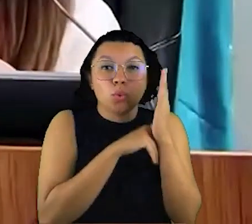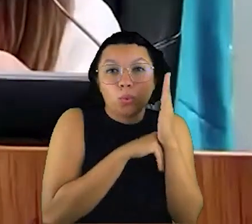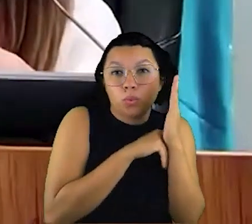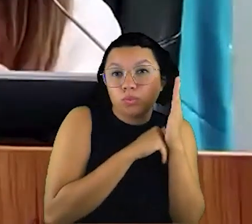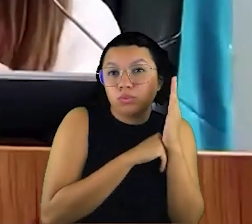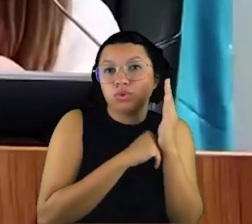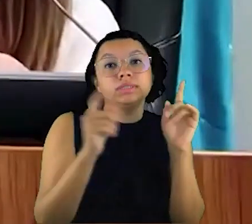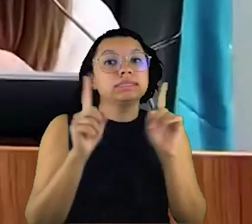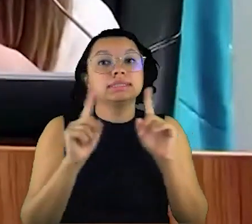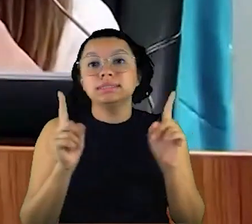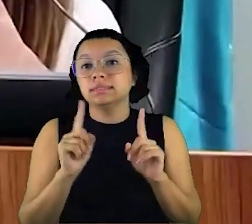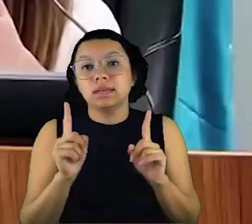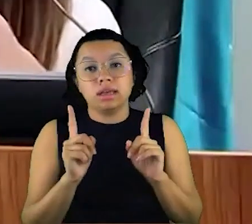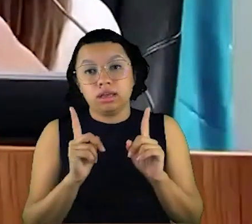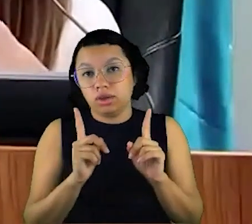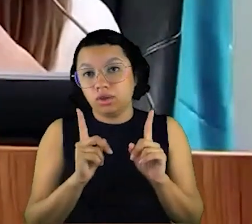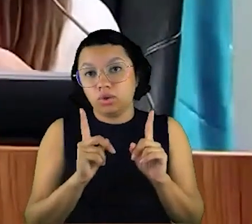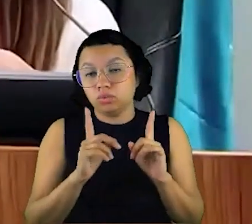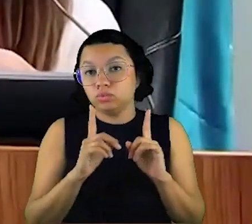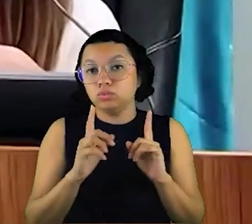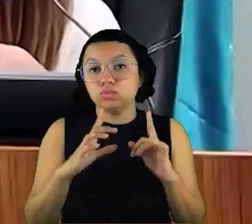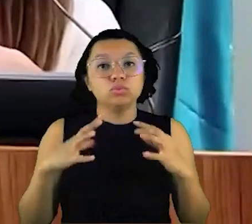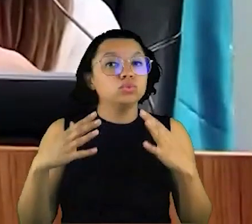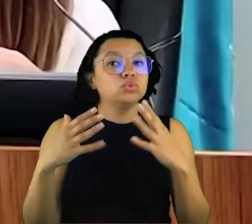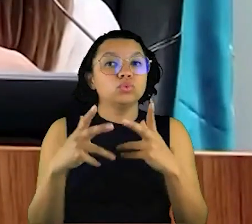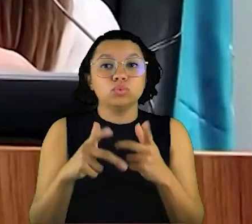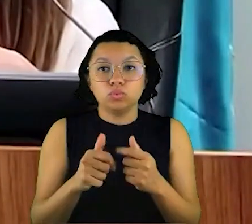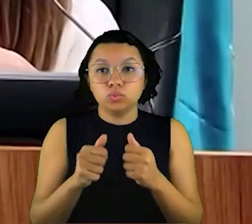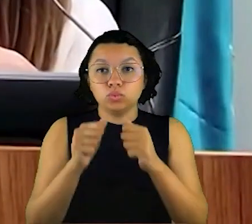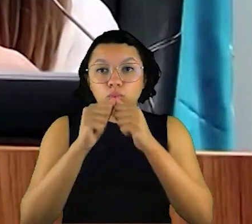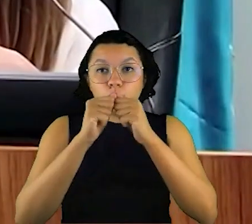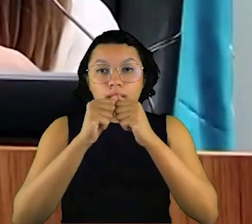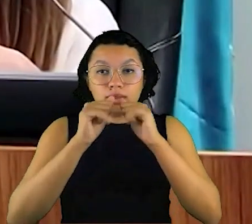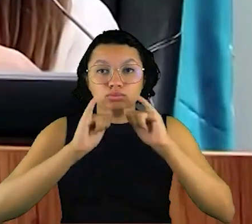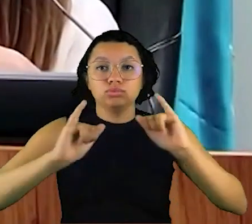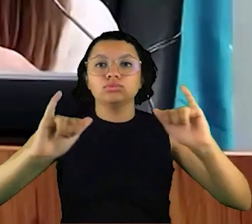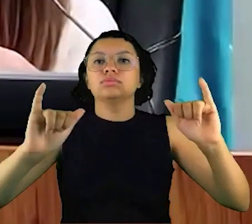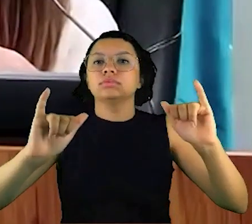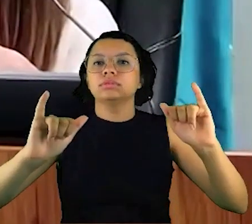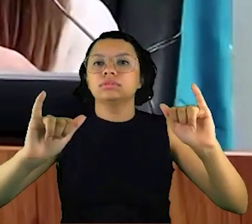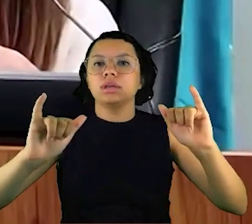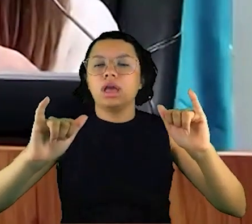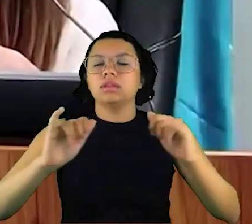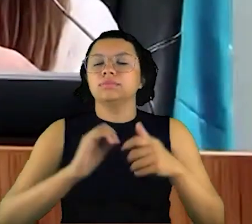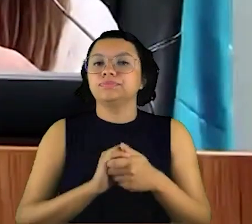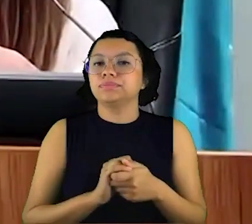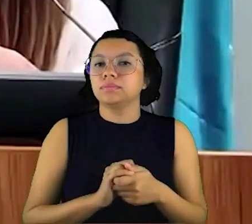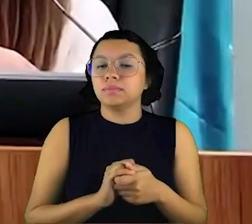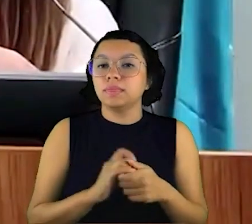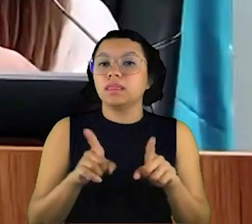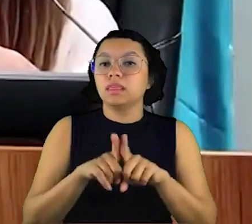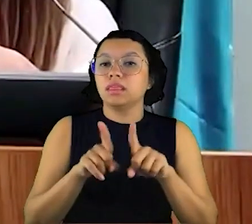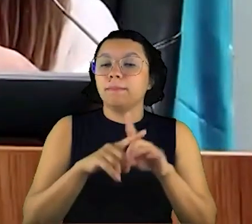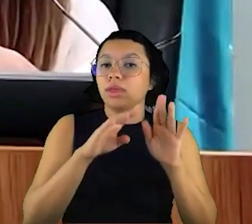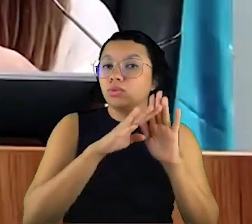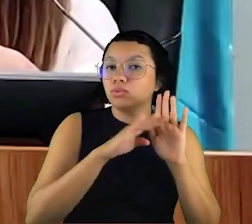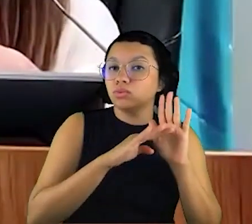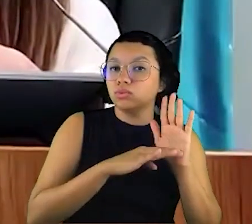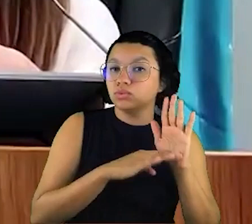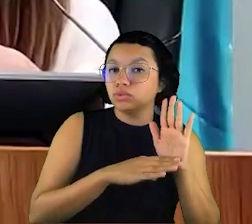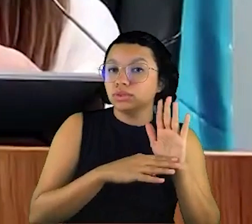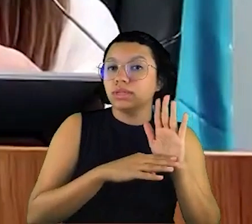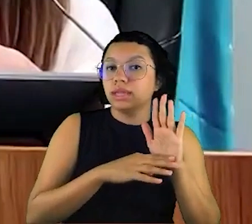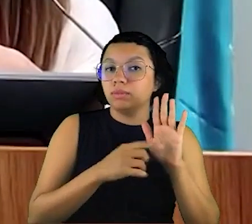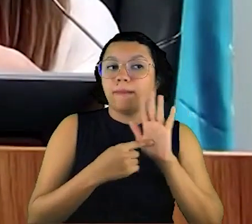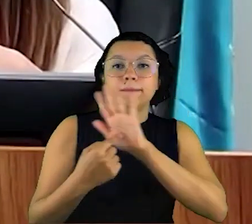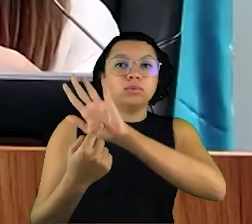cantinho. Tudo é devidamente publicizado. Inclusive, os termos são tornados